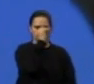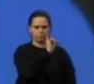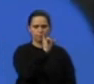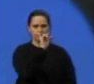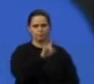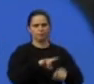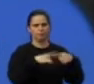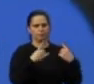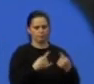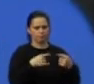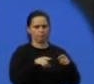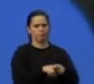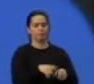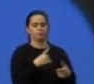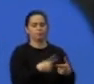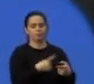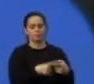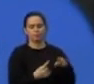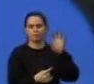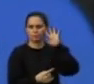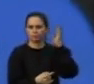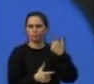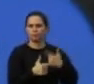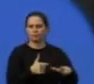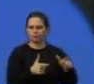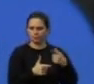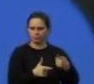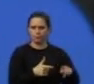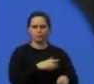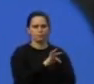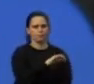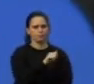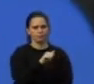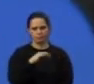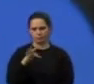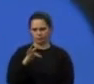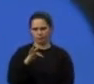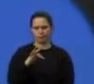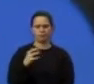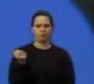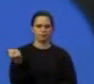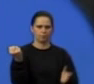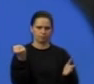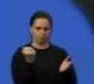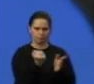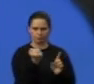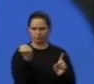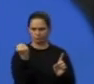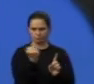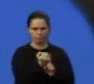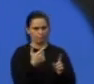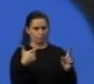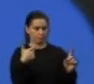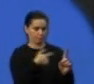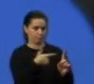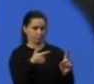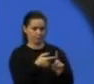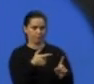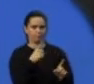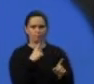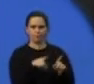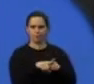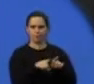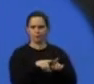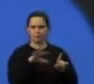Quanto ao agente causador, ele pode ser por FAF, que é o ferimento por arma de fogo,